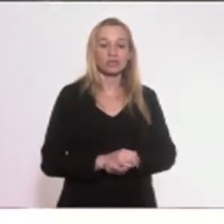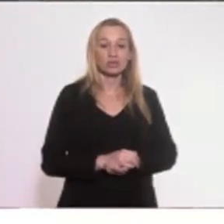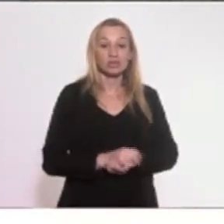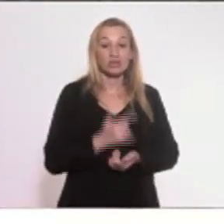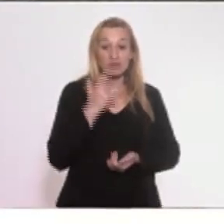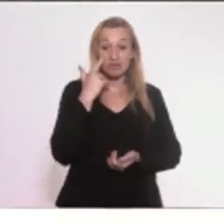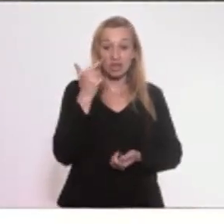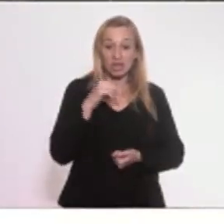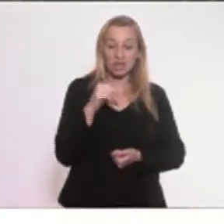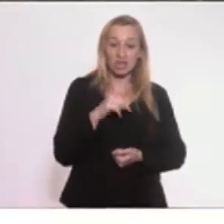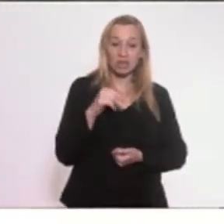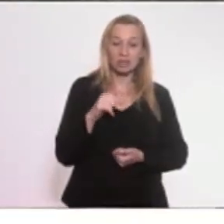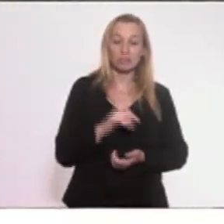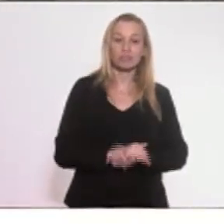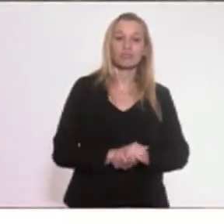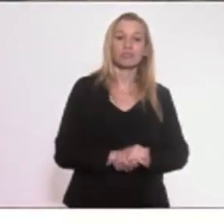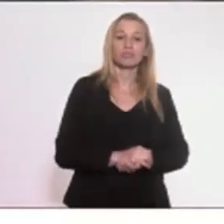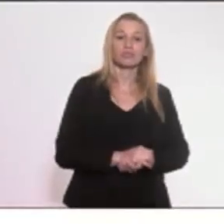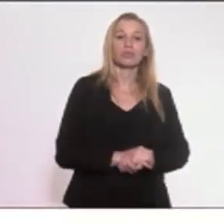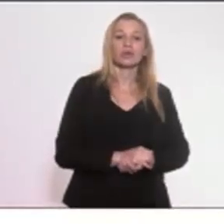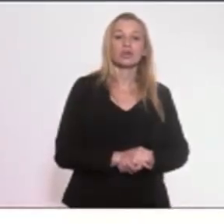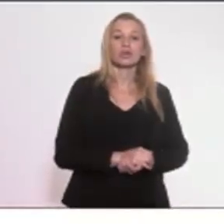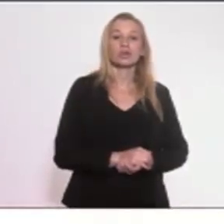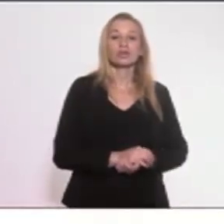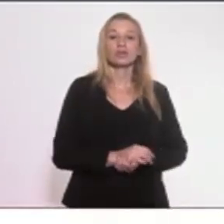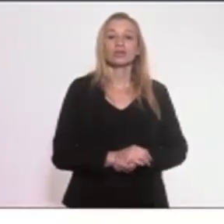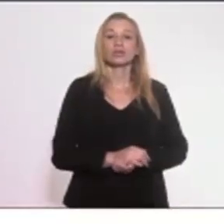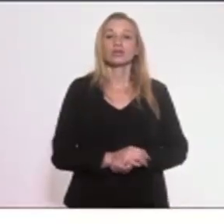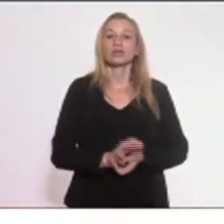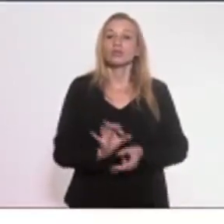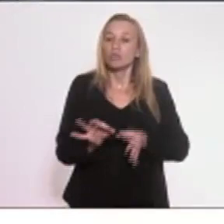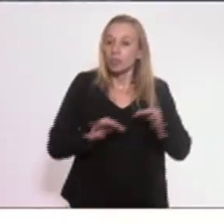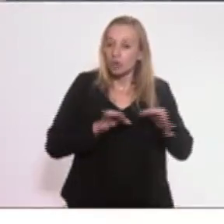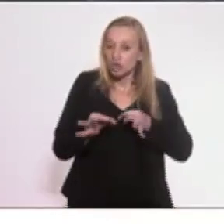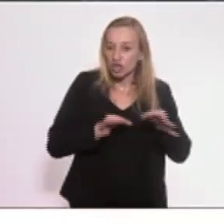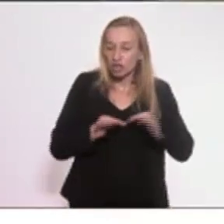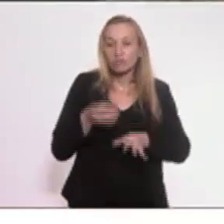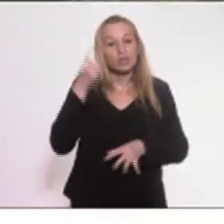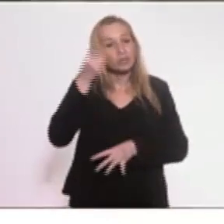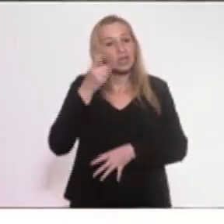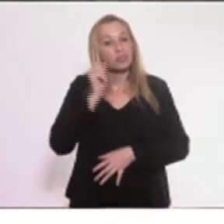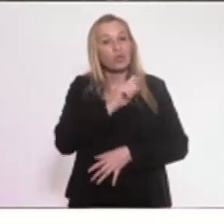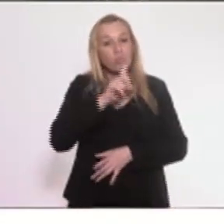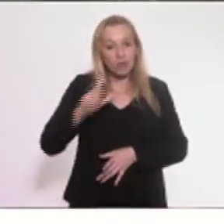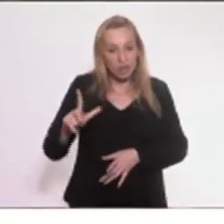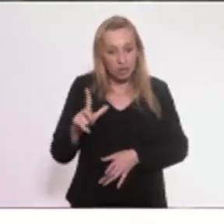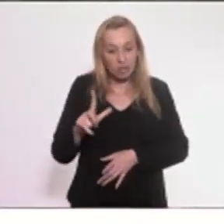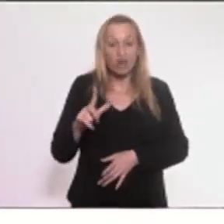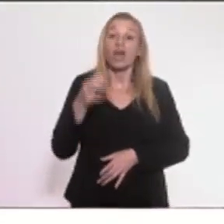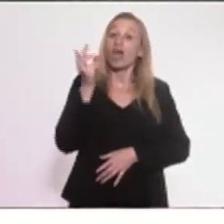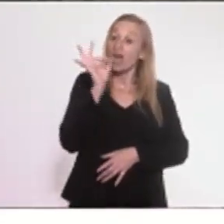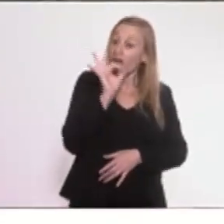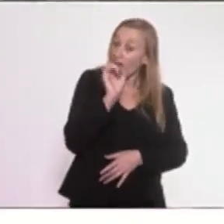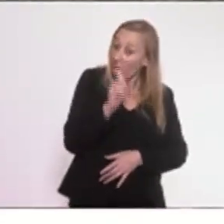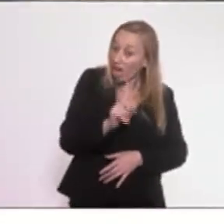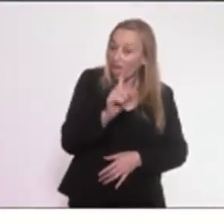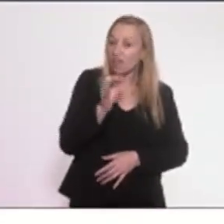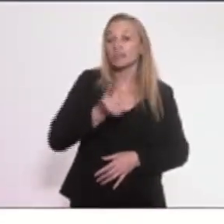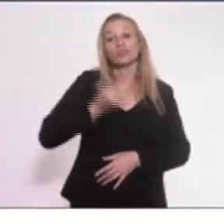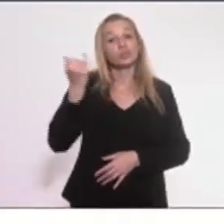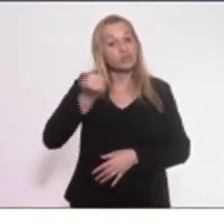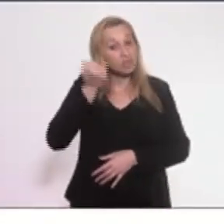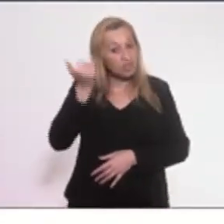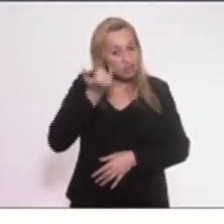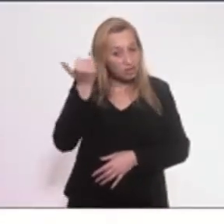aqui uma solução, porque o projeto do deputado Paul Bell, ele é de extrema importância